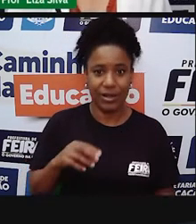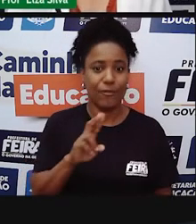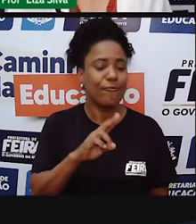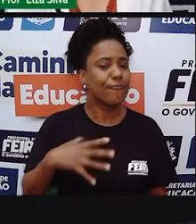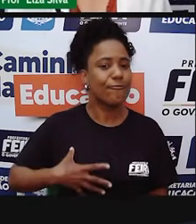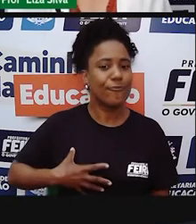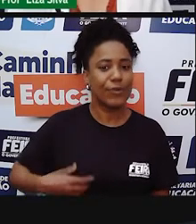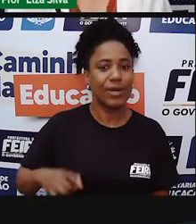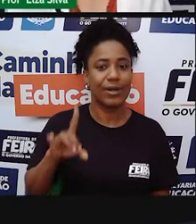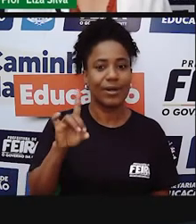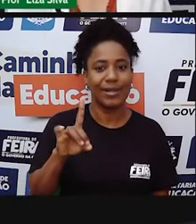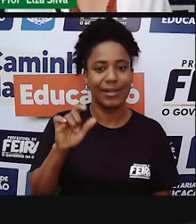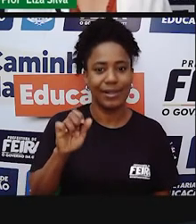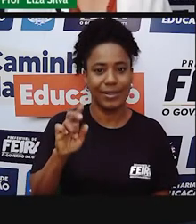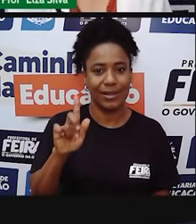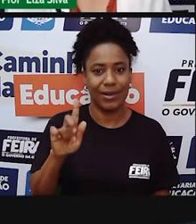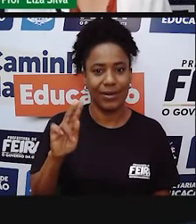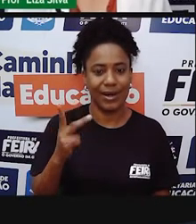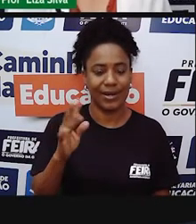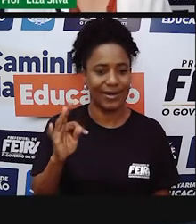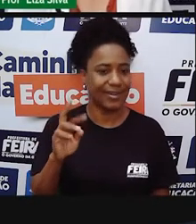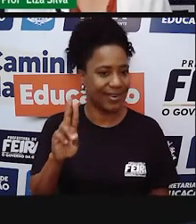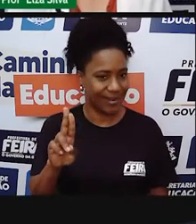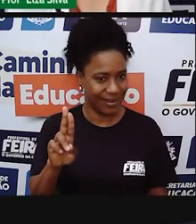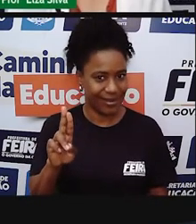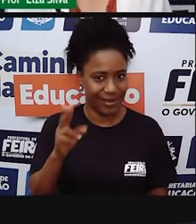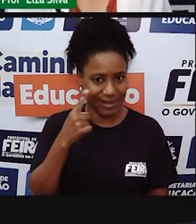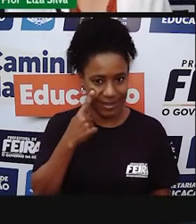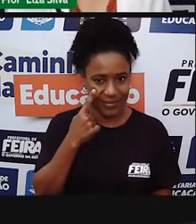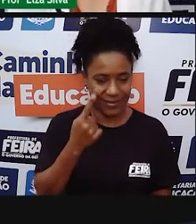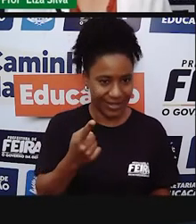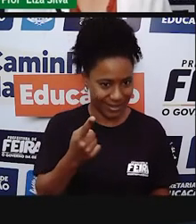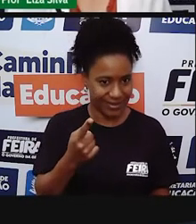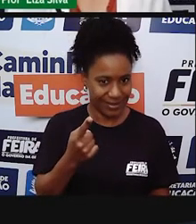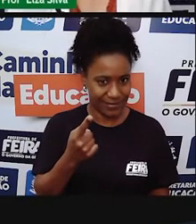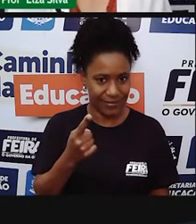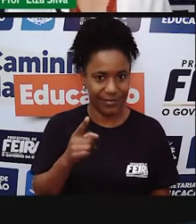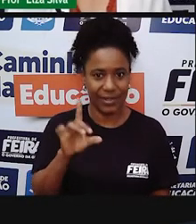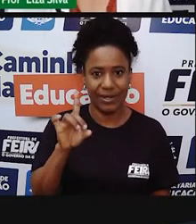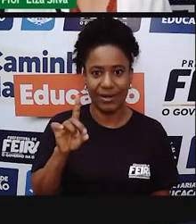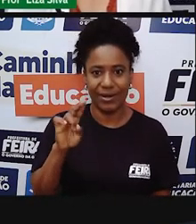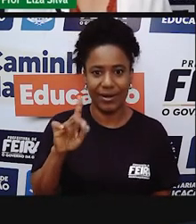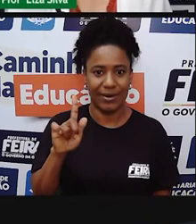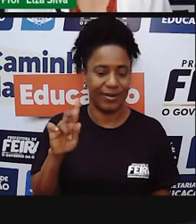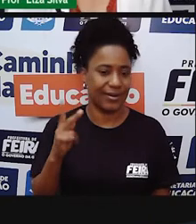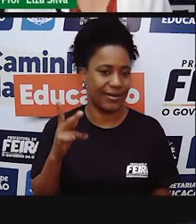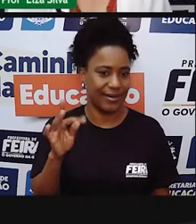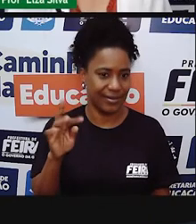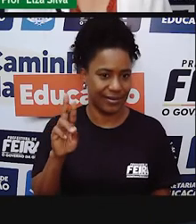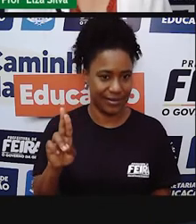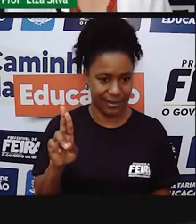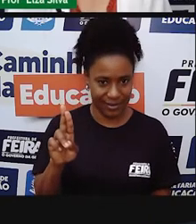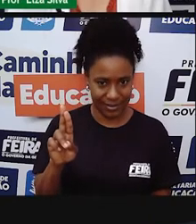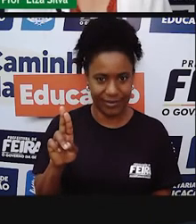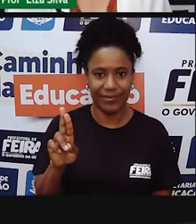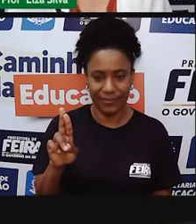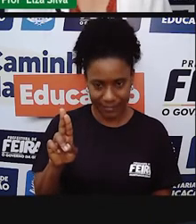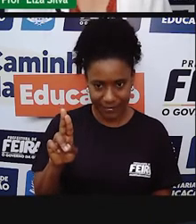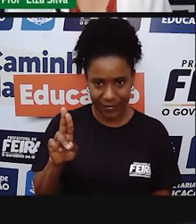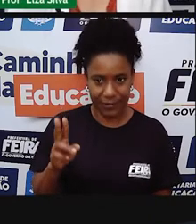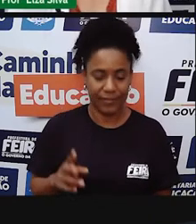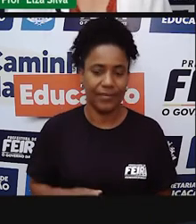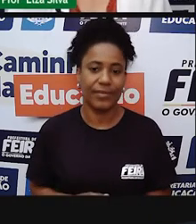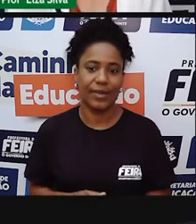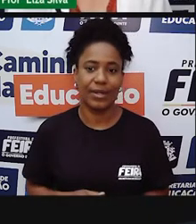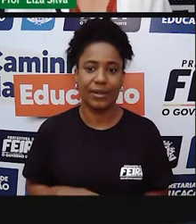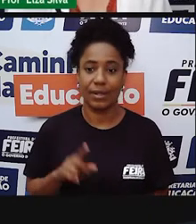escreve totalmente diferente de como se pronuncia, não é verdade? Daughter. Palavra bonita, né? Daughter. E ao mesmo tempo que ela